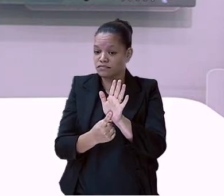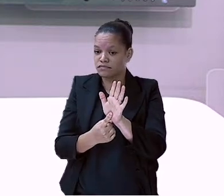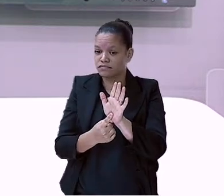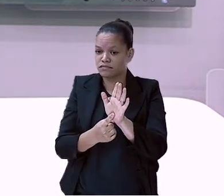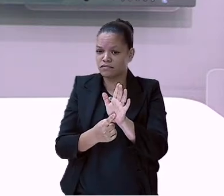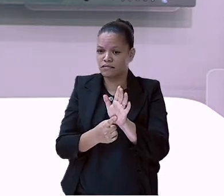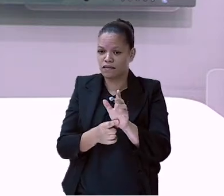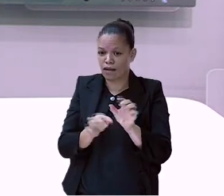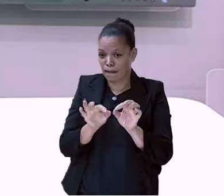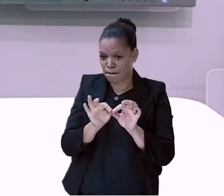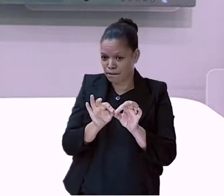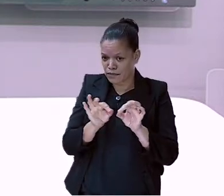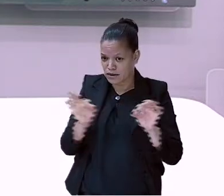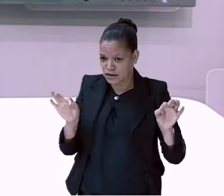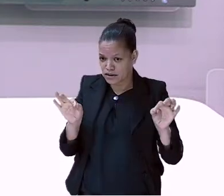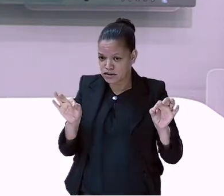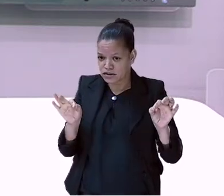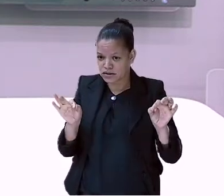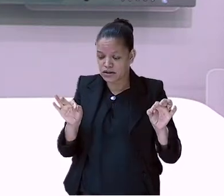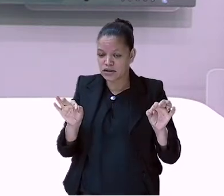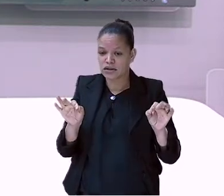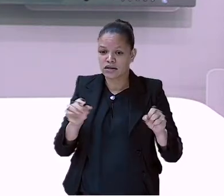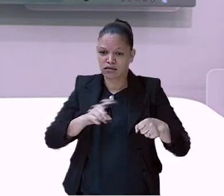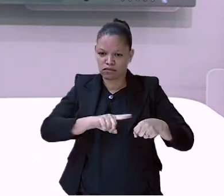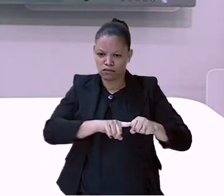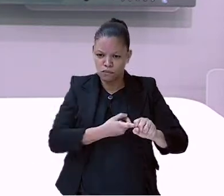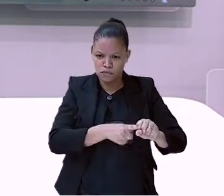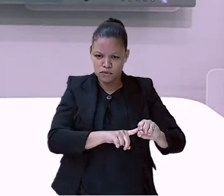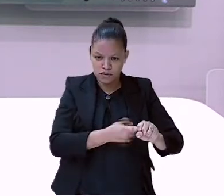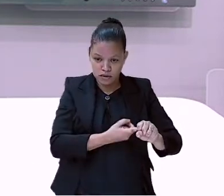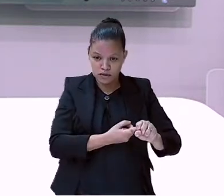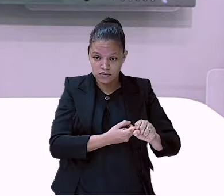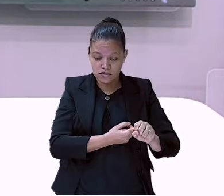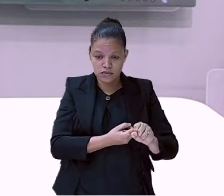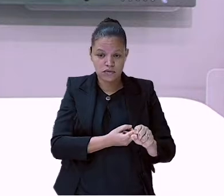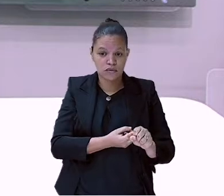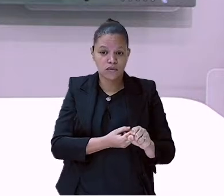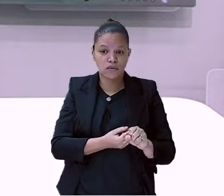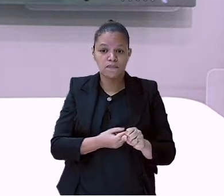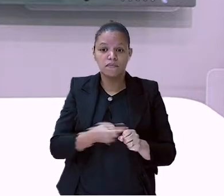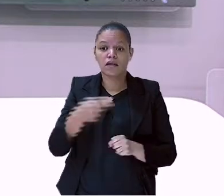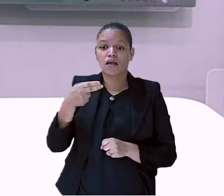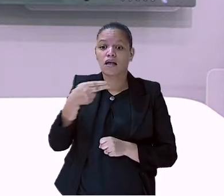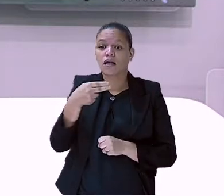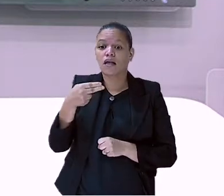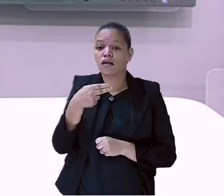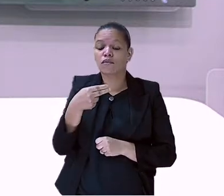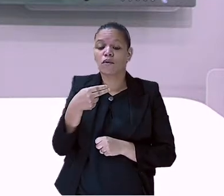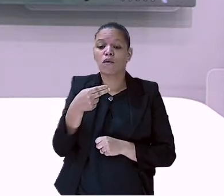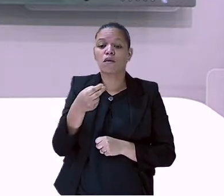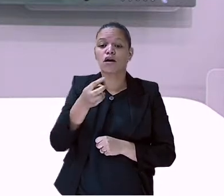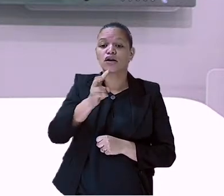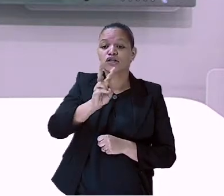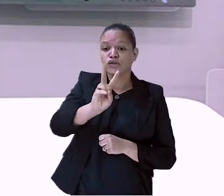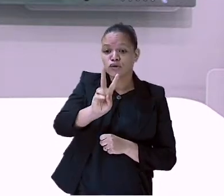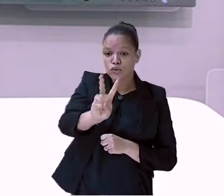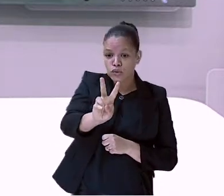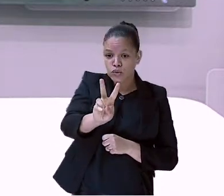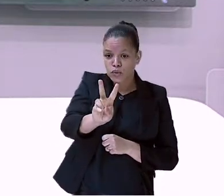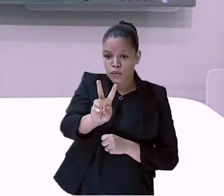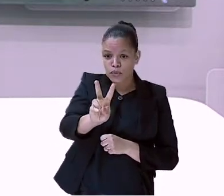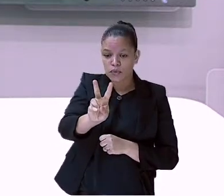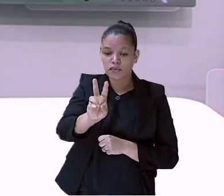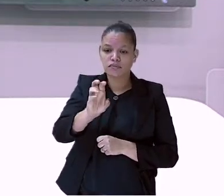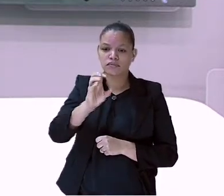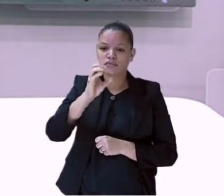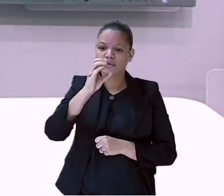minha medida aqui é 2 centímetros e 8 milímetros. Como que eu represento